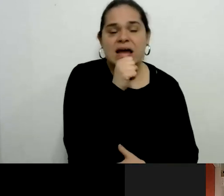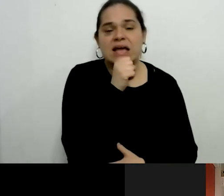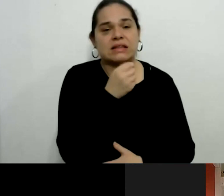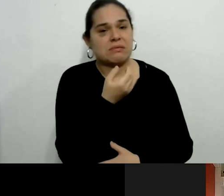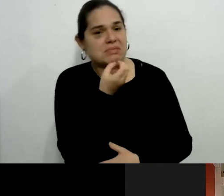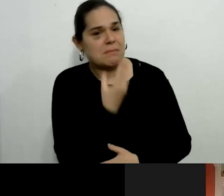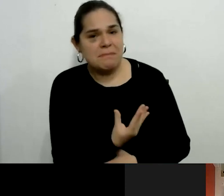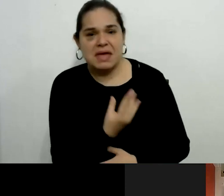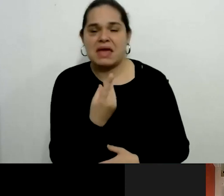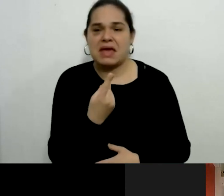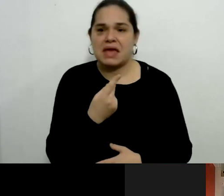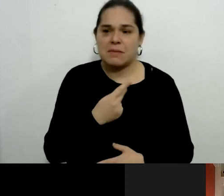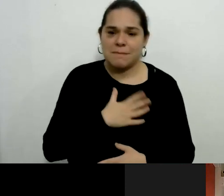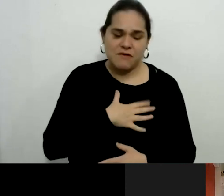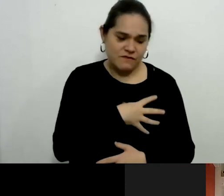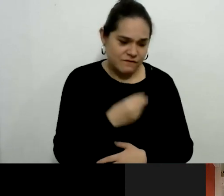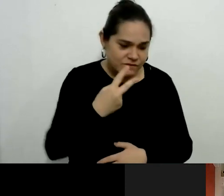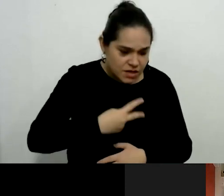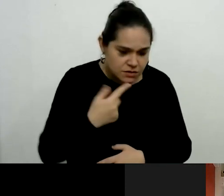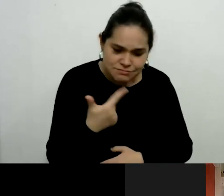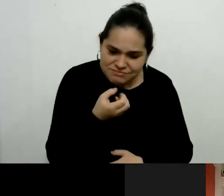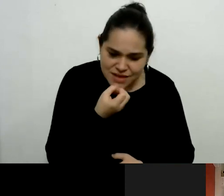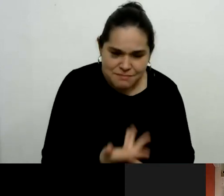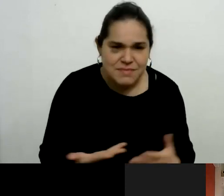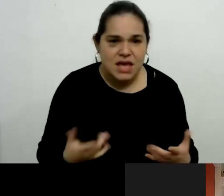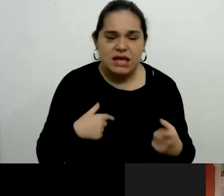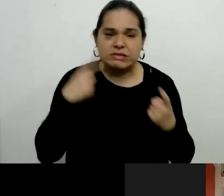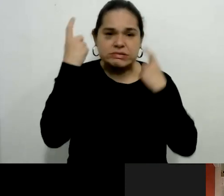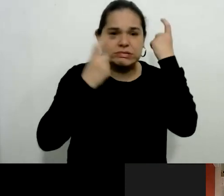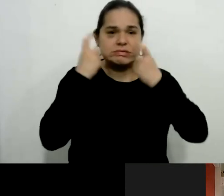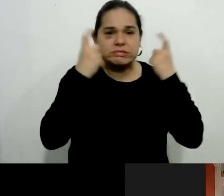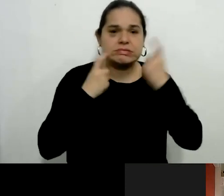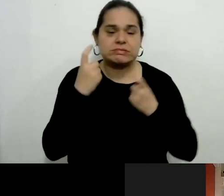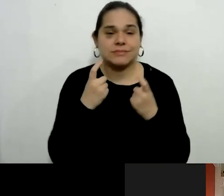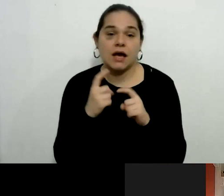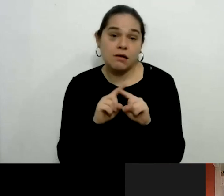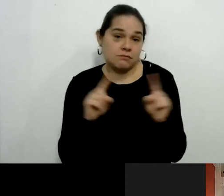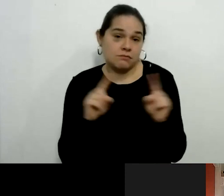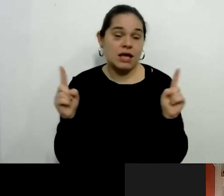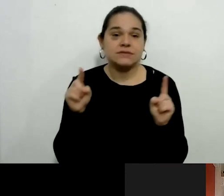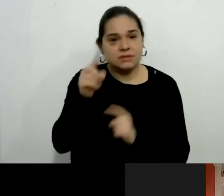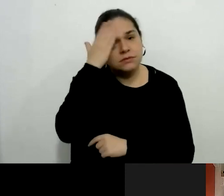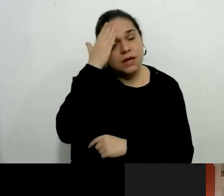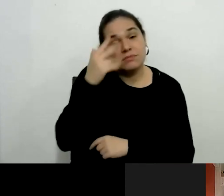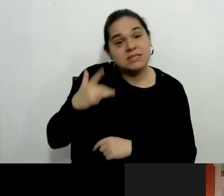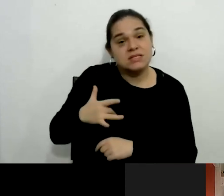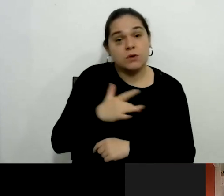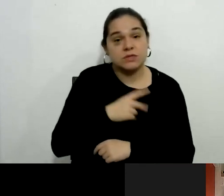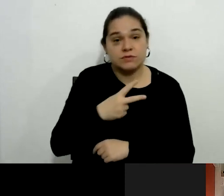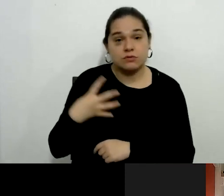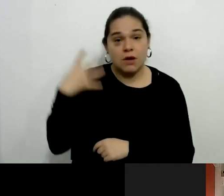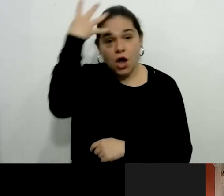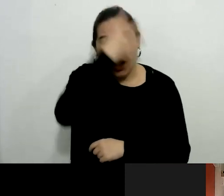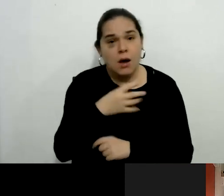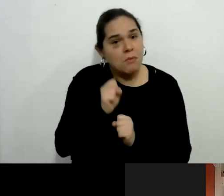você fica ali preocupado e tal, não tem como ir. E sendo que com a Saúde 24 Horas eles vão ter assistência via